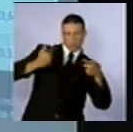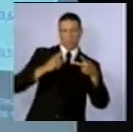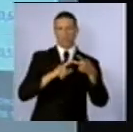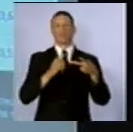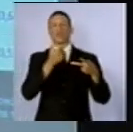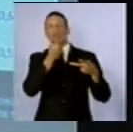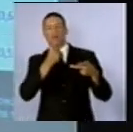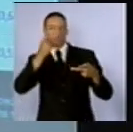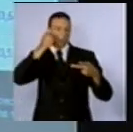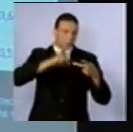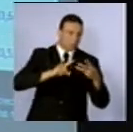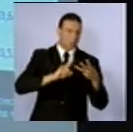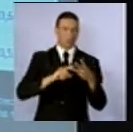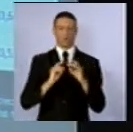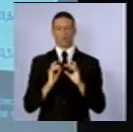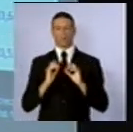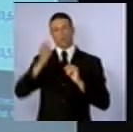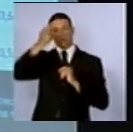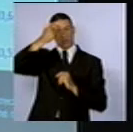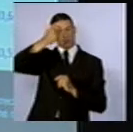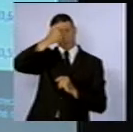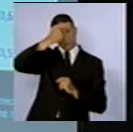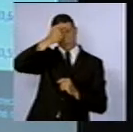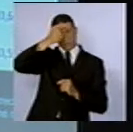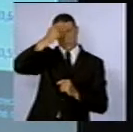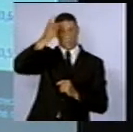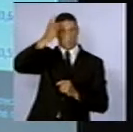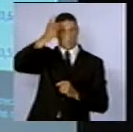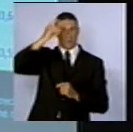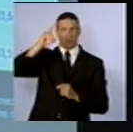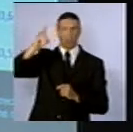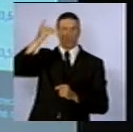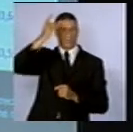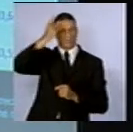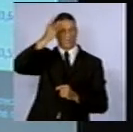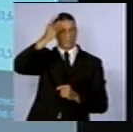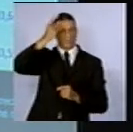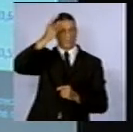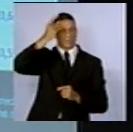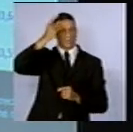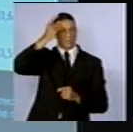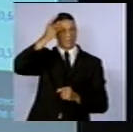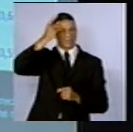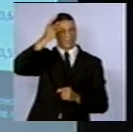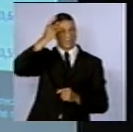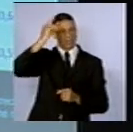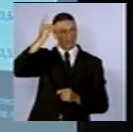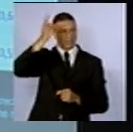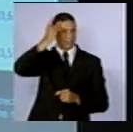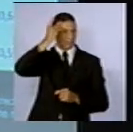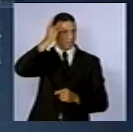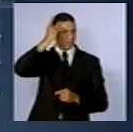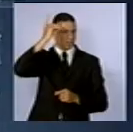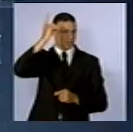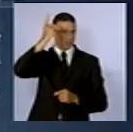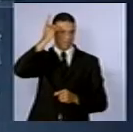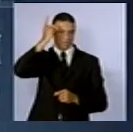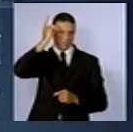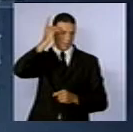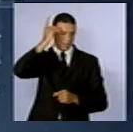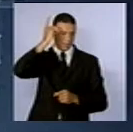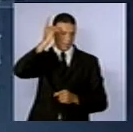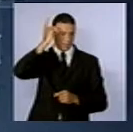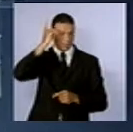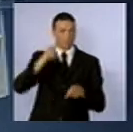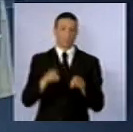raça síndrome de D nós sabemos que síndrome crianças com síndrome de dal tem um risco maior de de leucemia ã